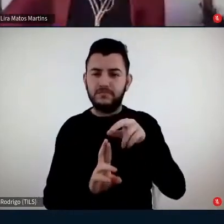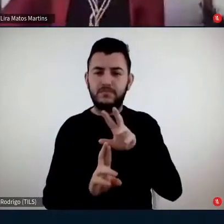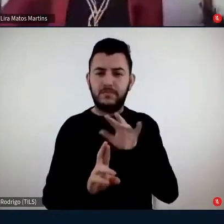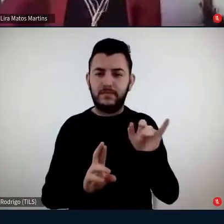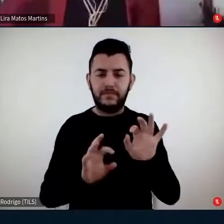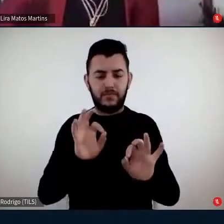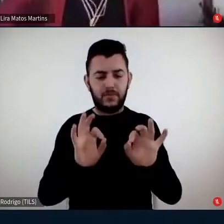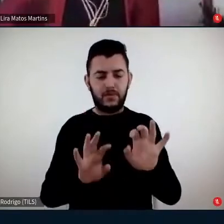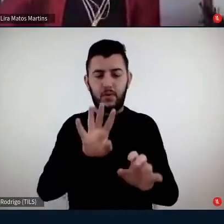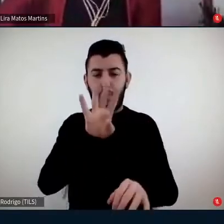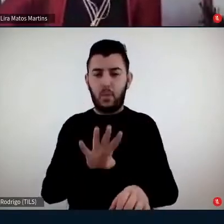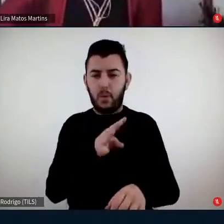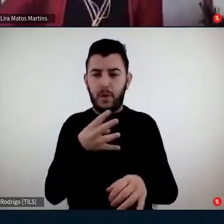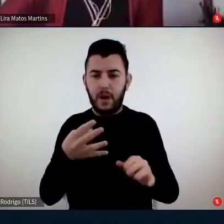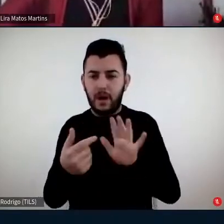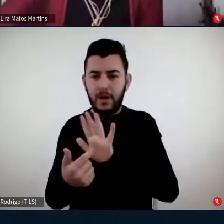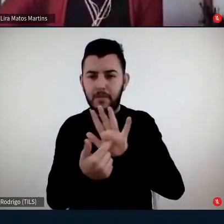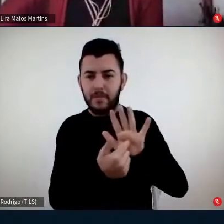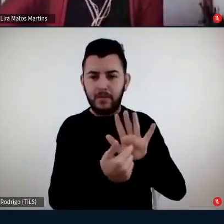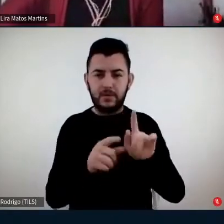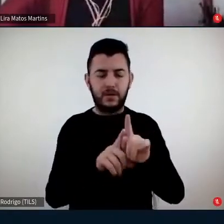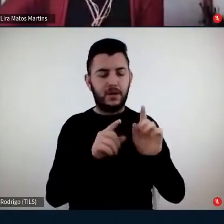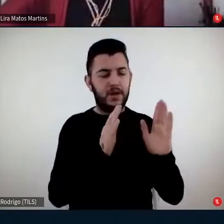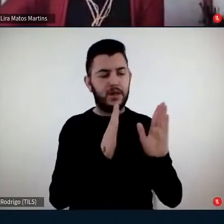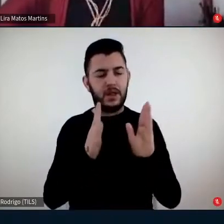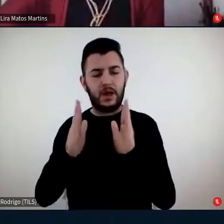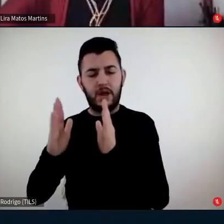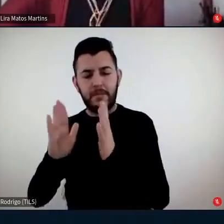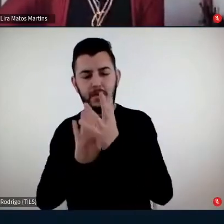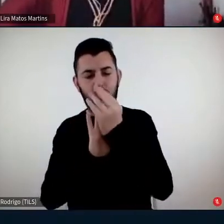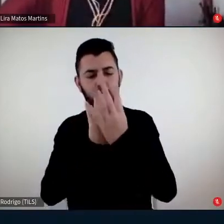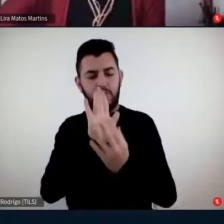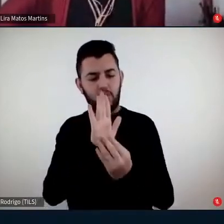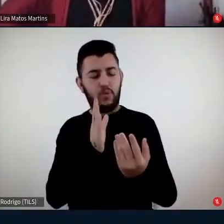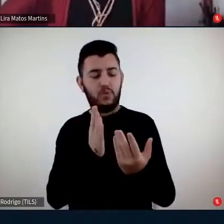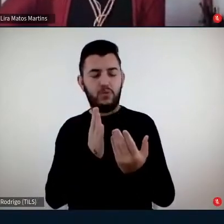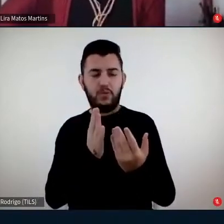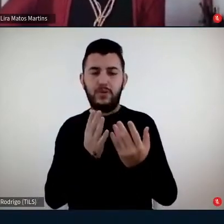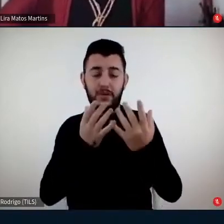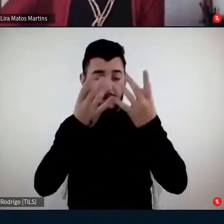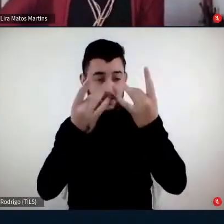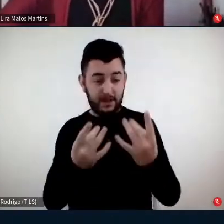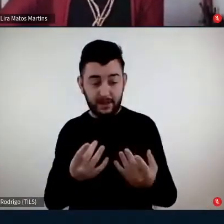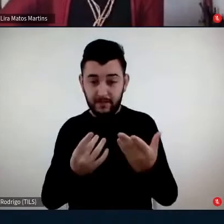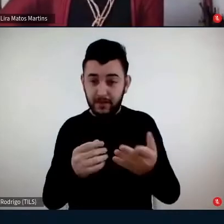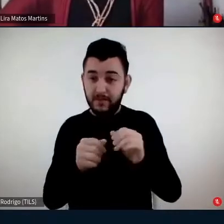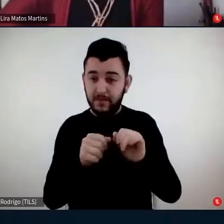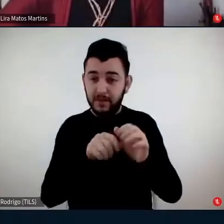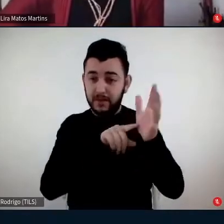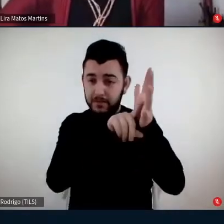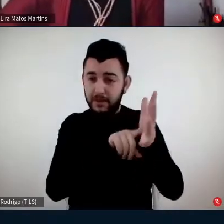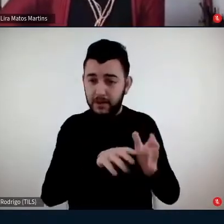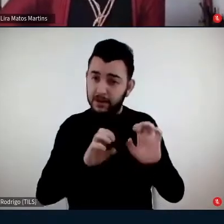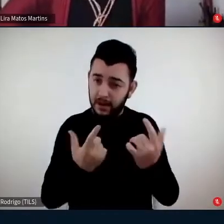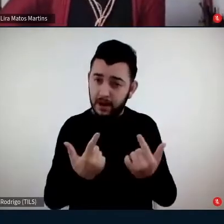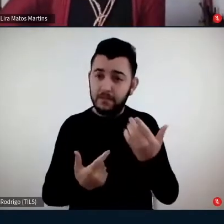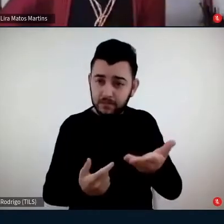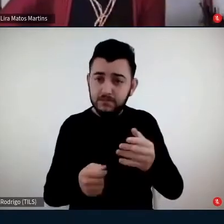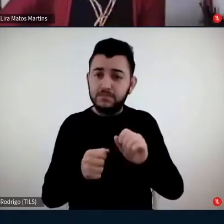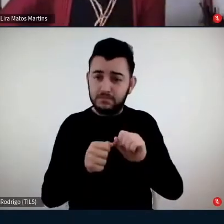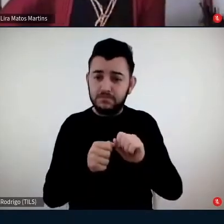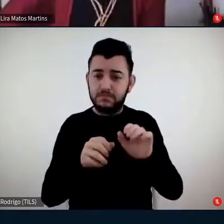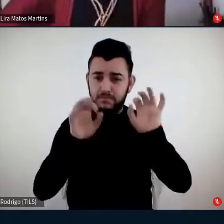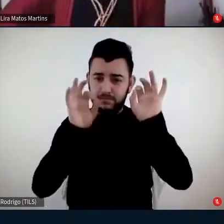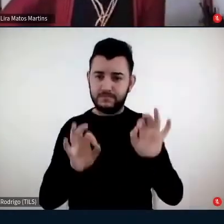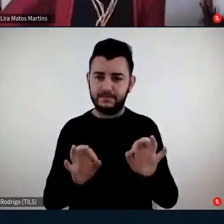etapas da análise de conteúdo e como você fez na sua pesquisa, porque você realmente faz análise de conteúdo,